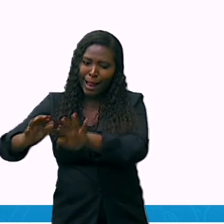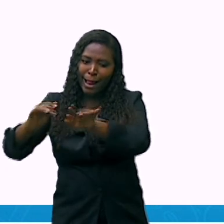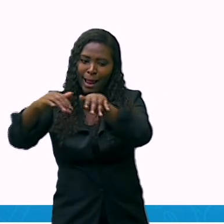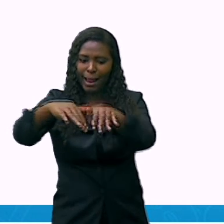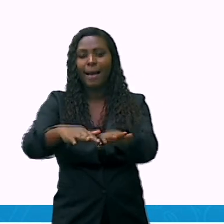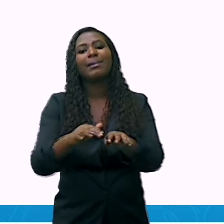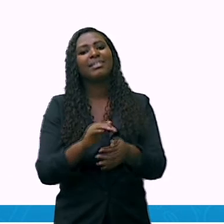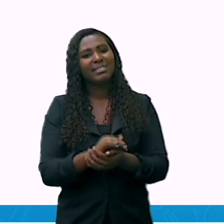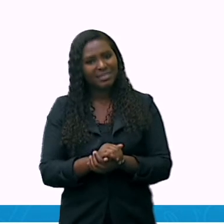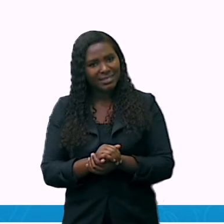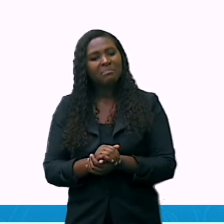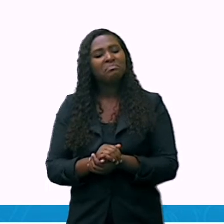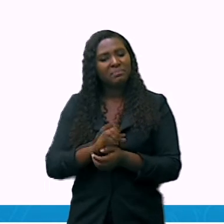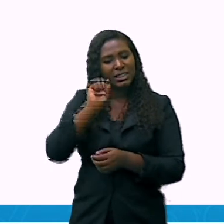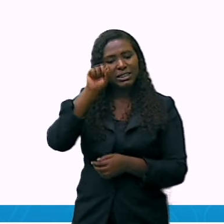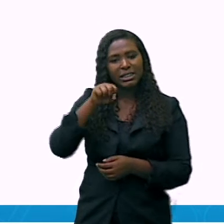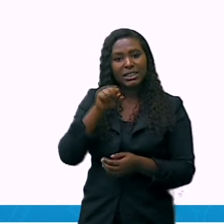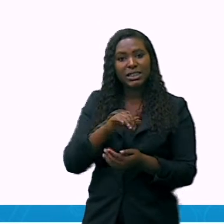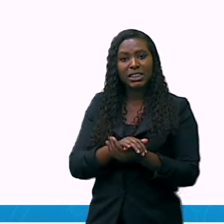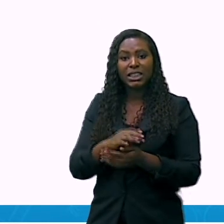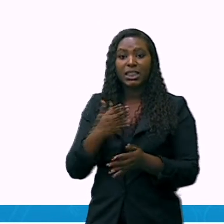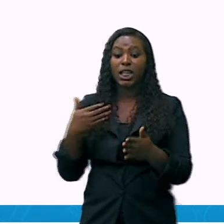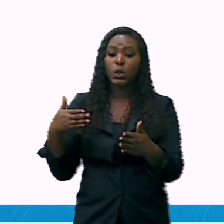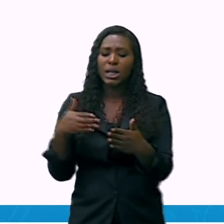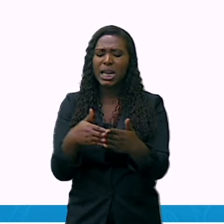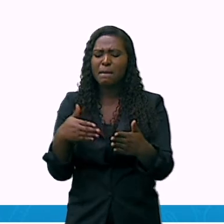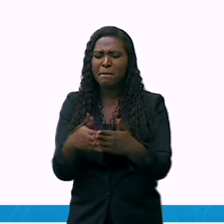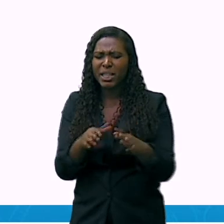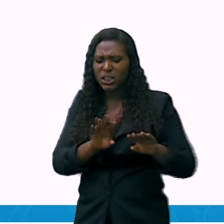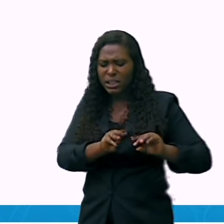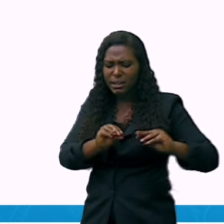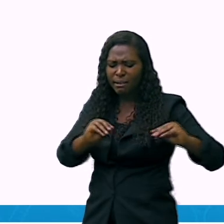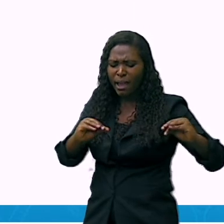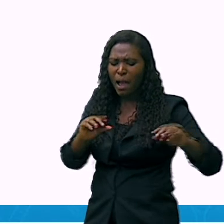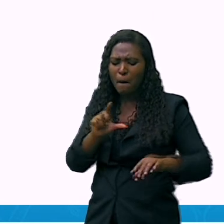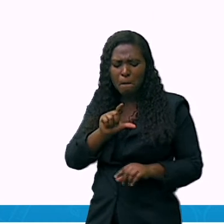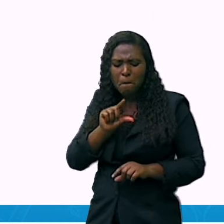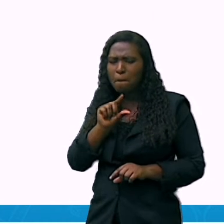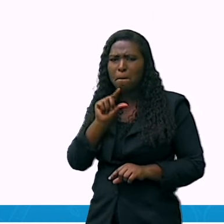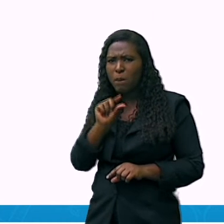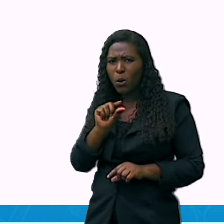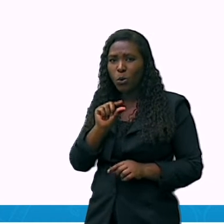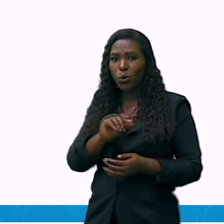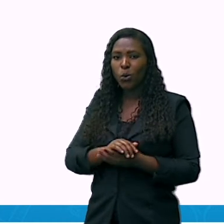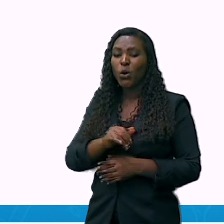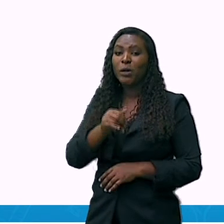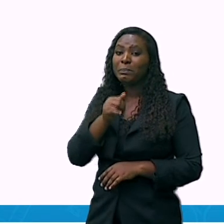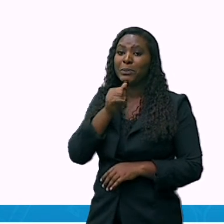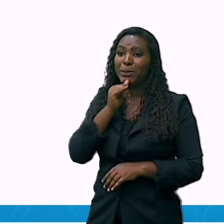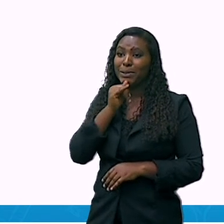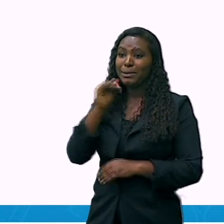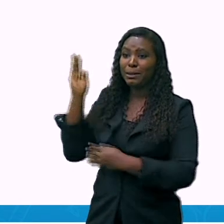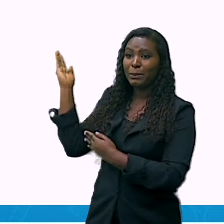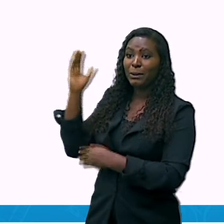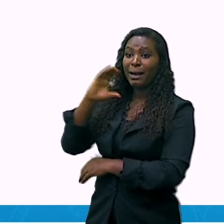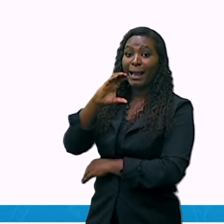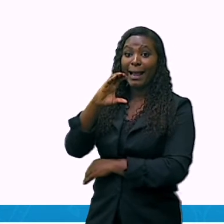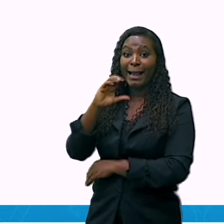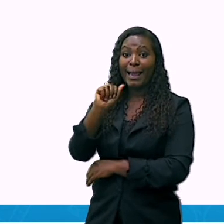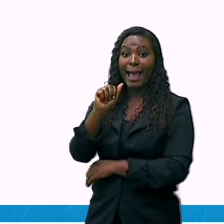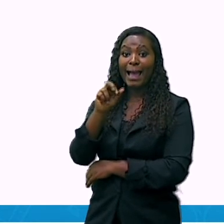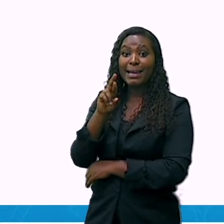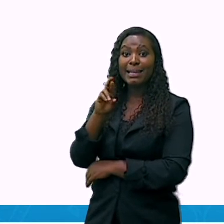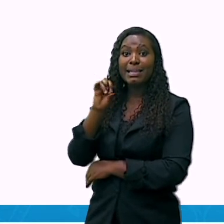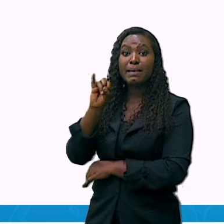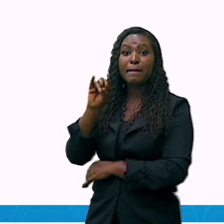de terra. Como exemplo, você pode visualizar na imagem o Mar do Caribe. Ele está